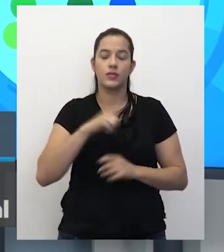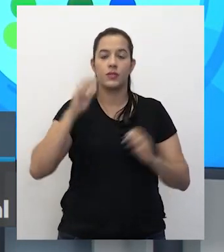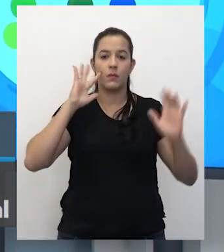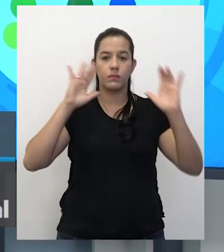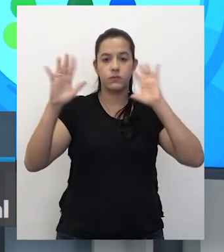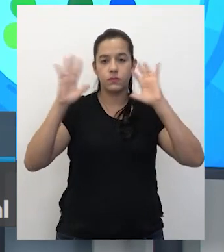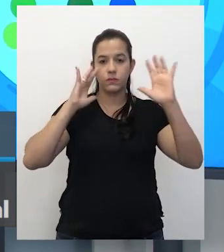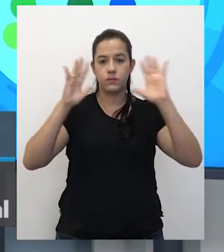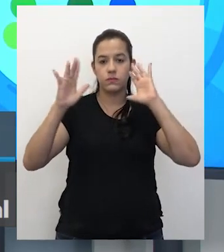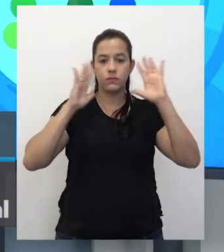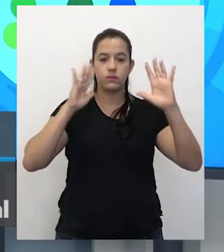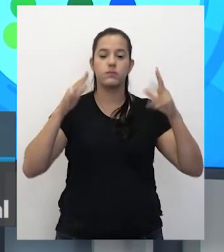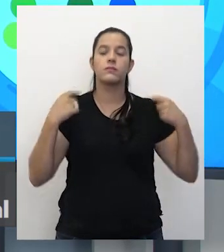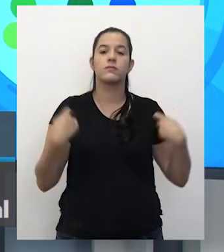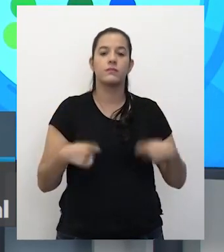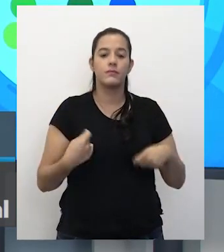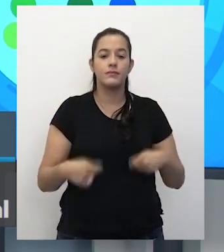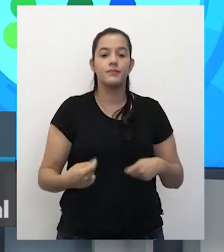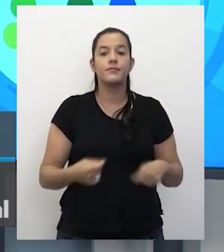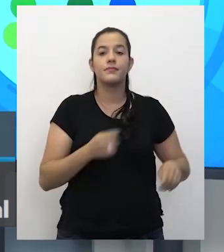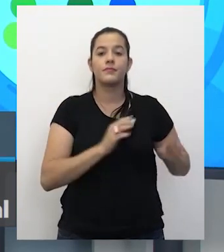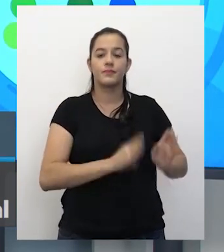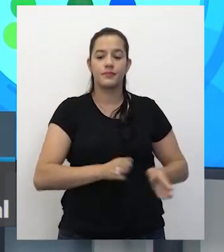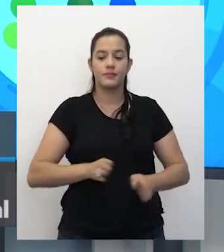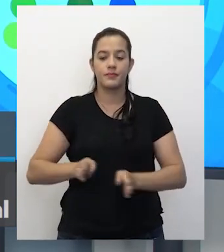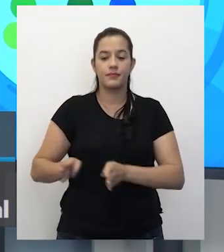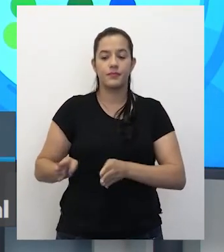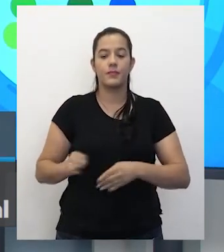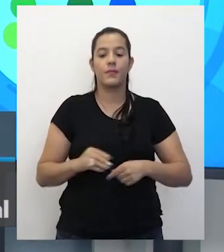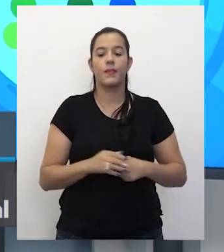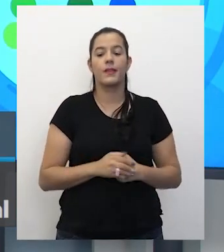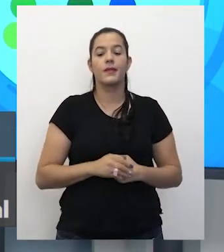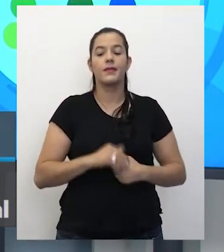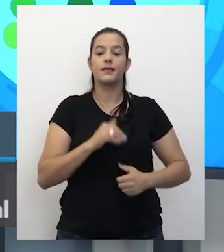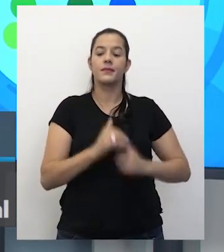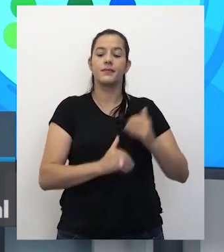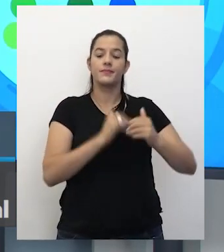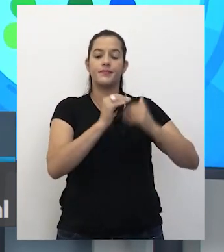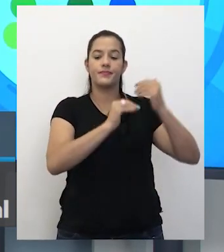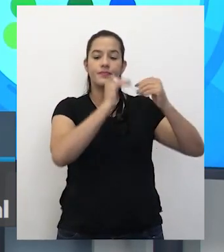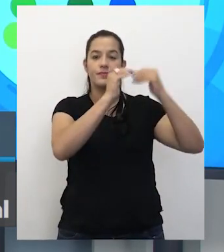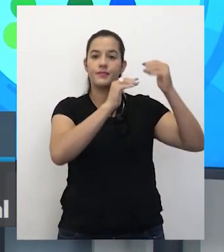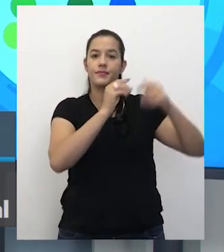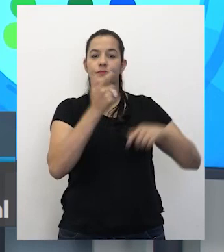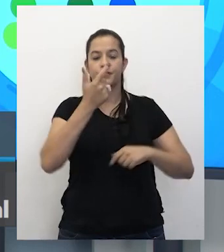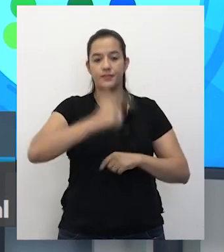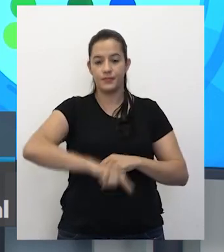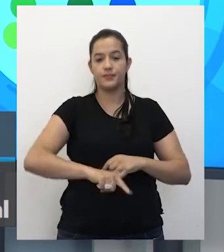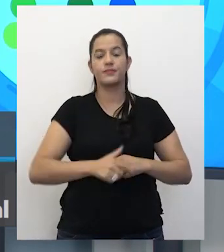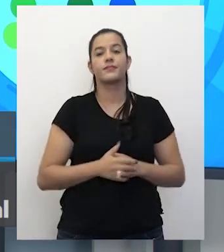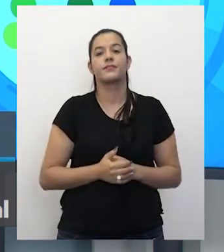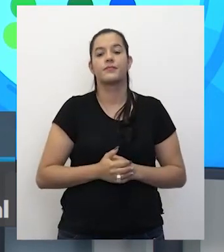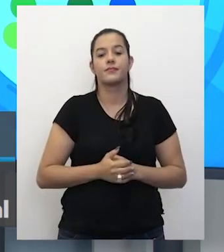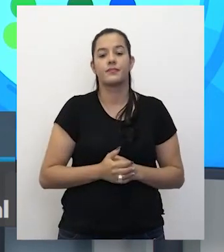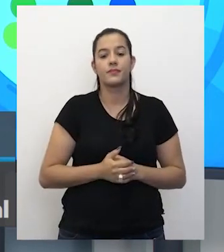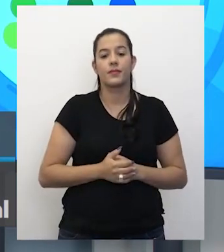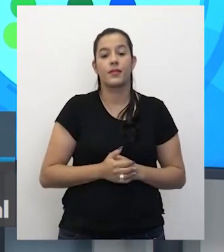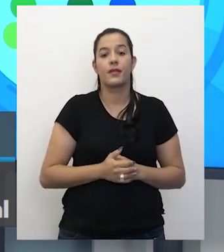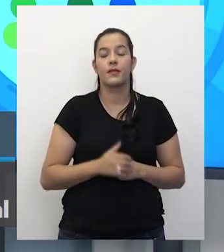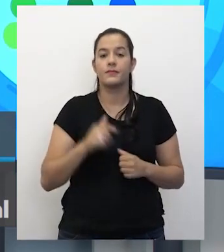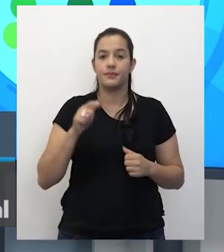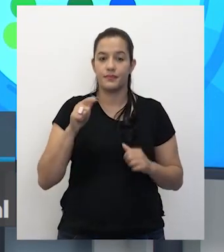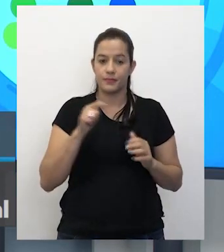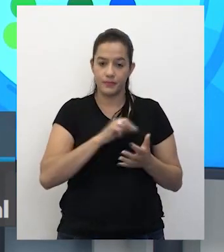refletir sobre elas, colocá-las em prática, desenvolvê-las um pouco mais, né? Então, essas são